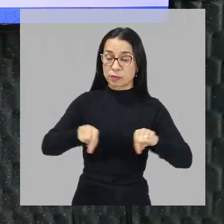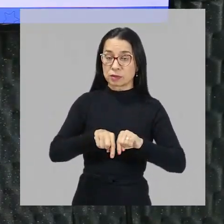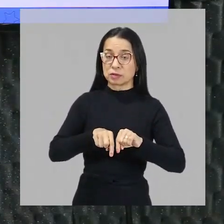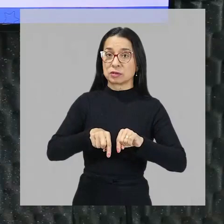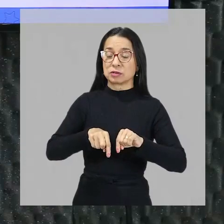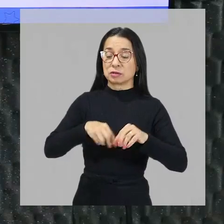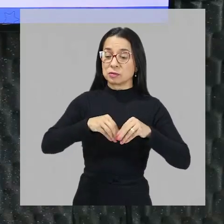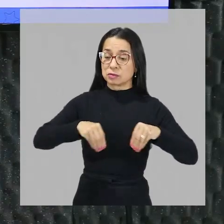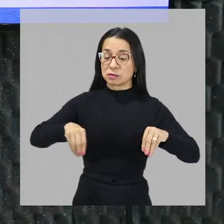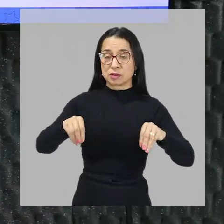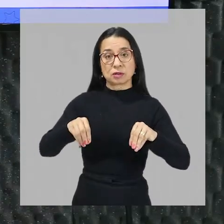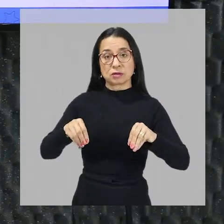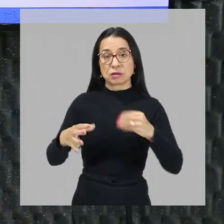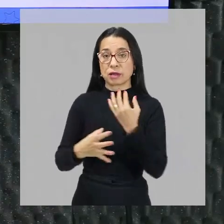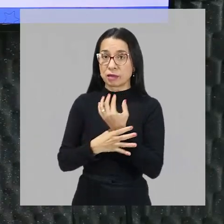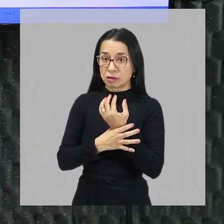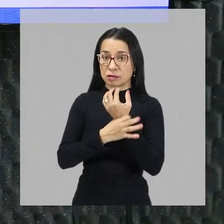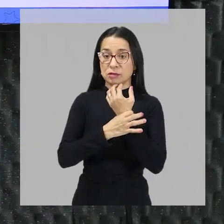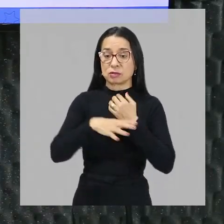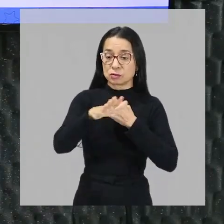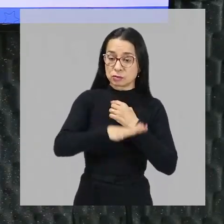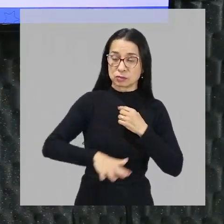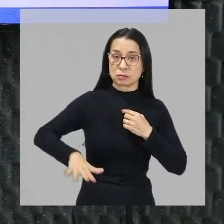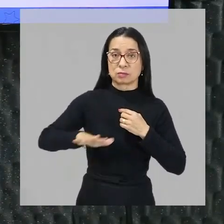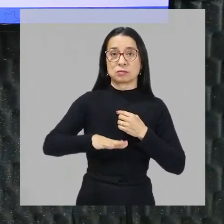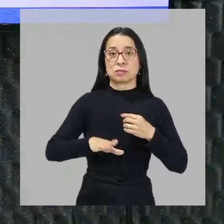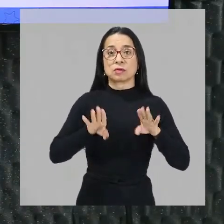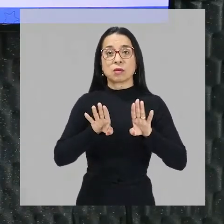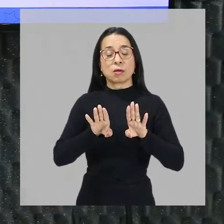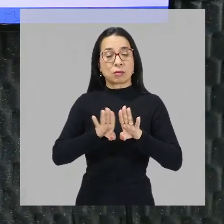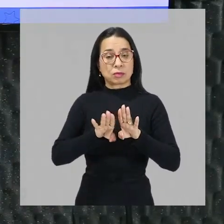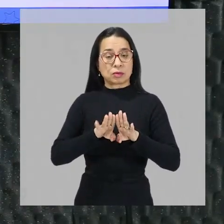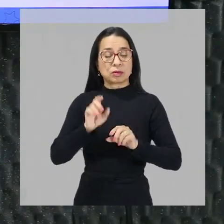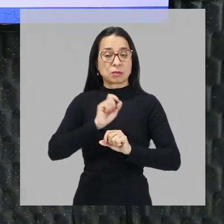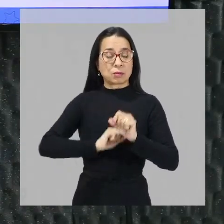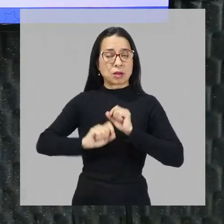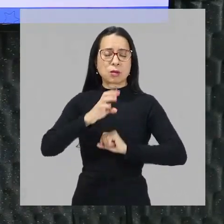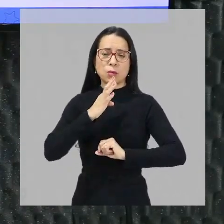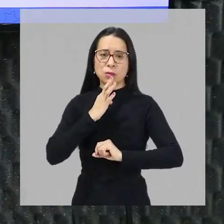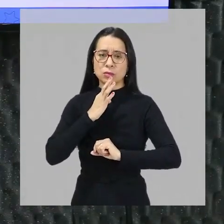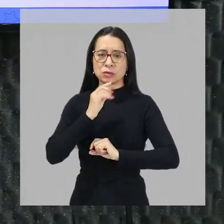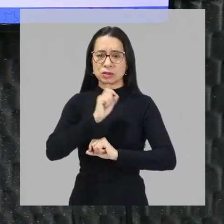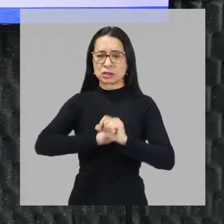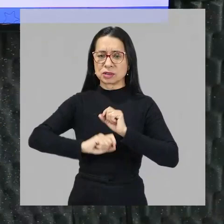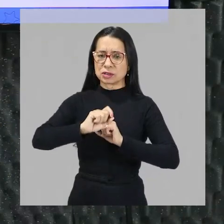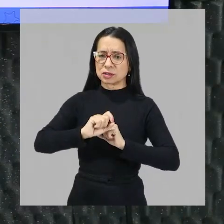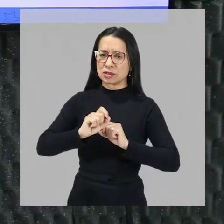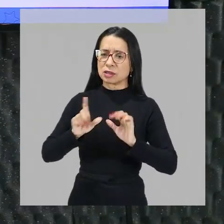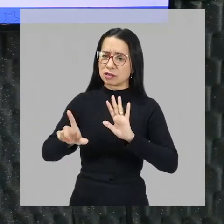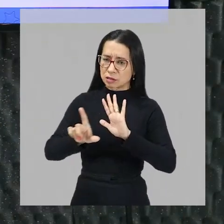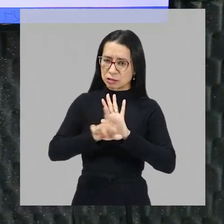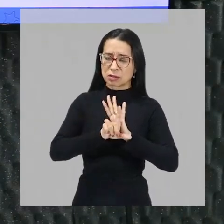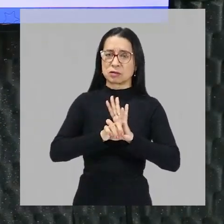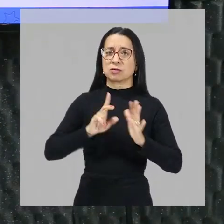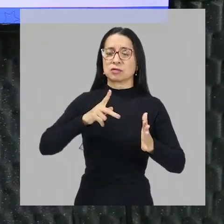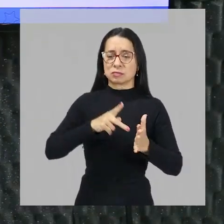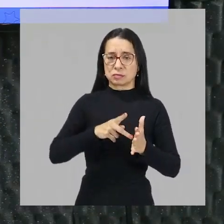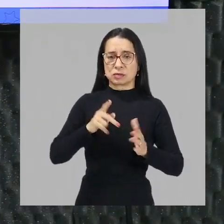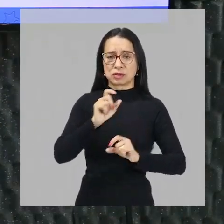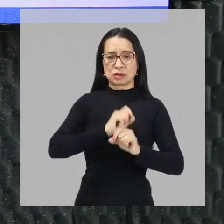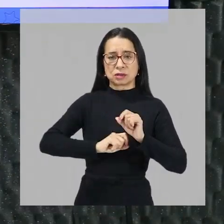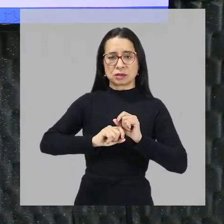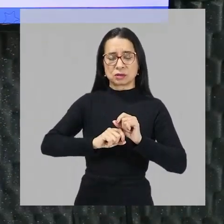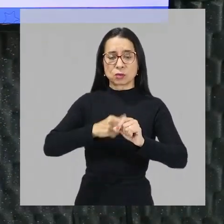o espaço, mas, acima de tudo, o reconhecimento dos seus costumes, da sua